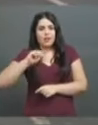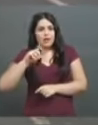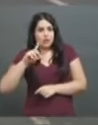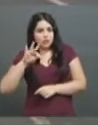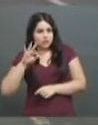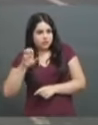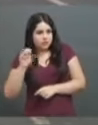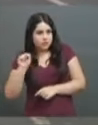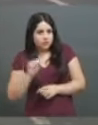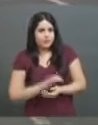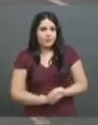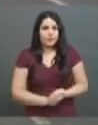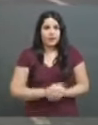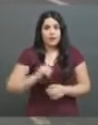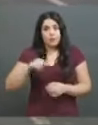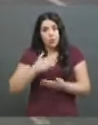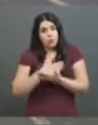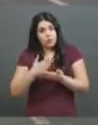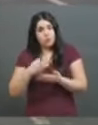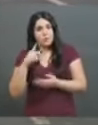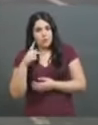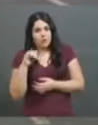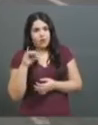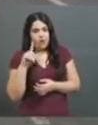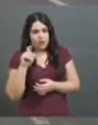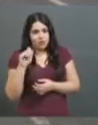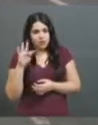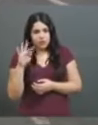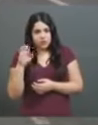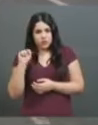do pilates, que é um tipo de exercício também,